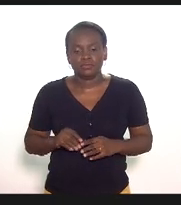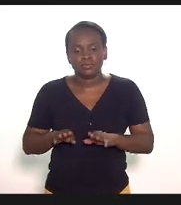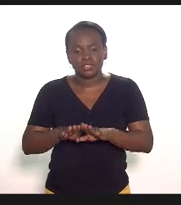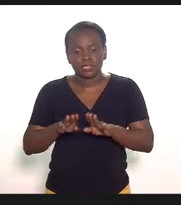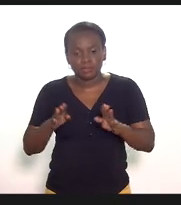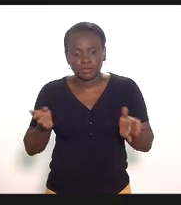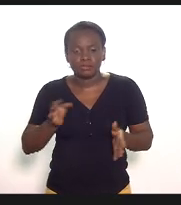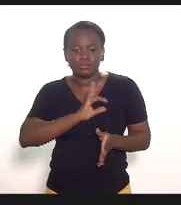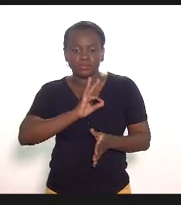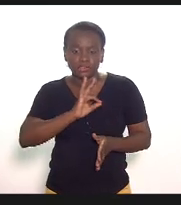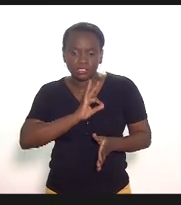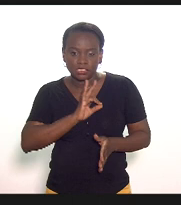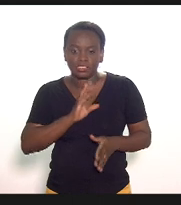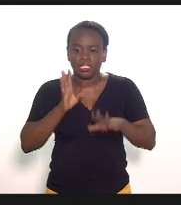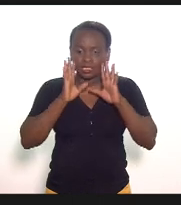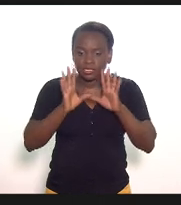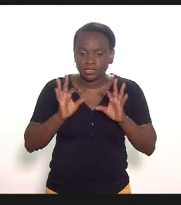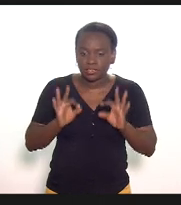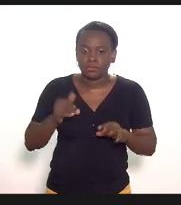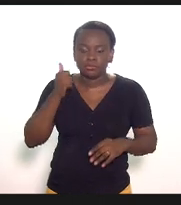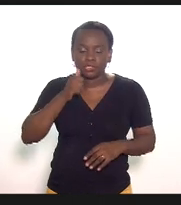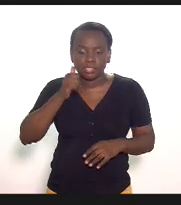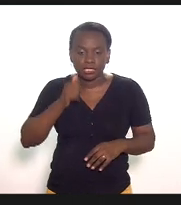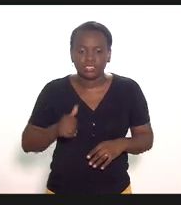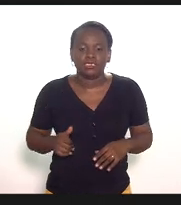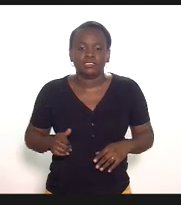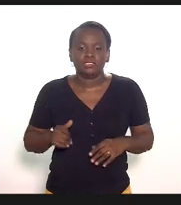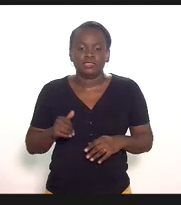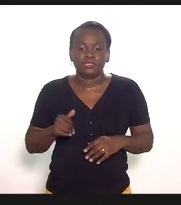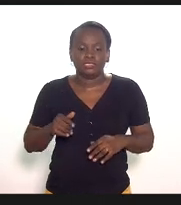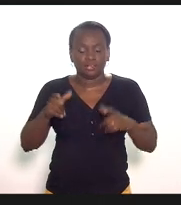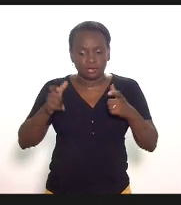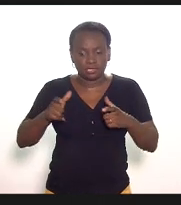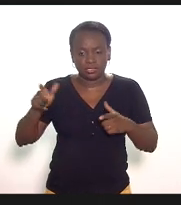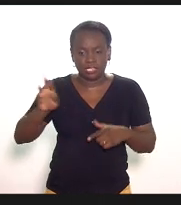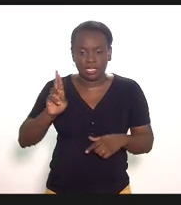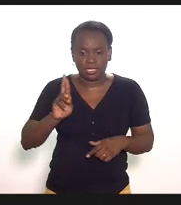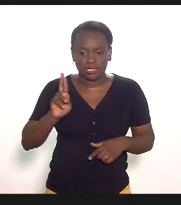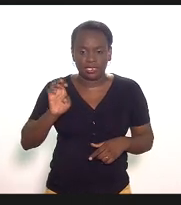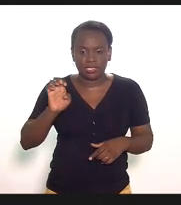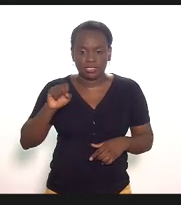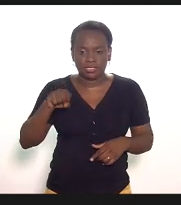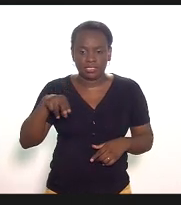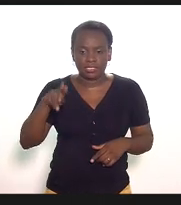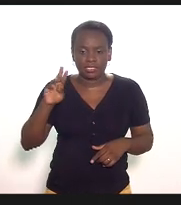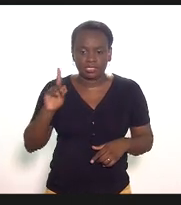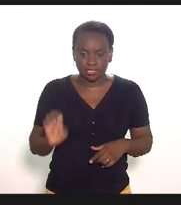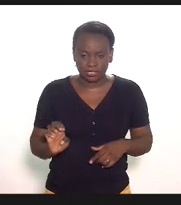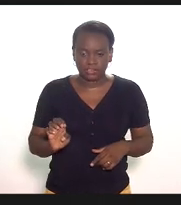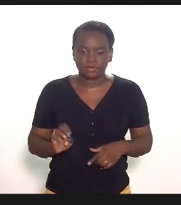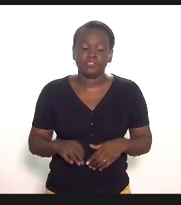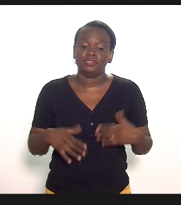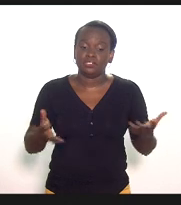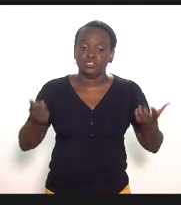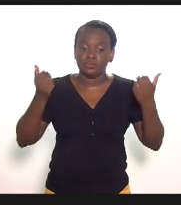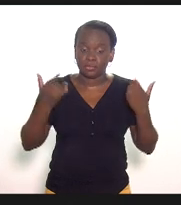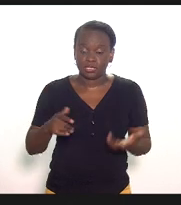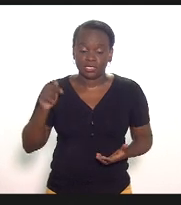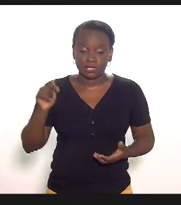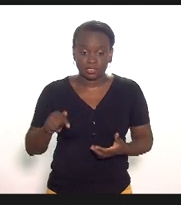abrir uma delegacia de atendimento às mulheres em Resende. Como foi falado